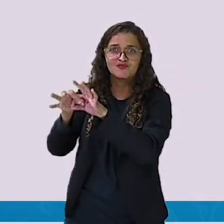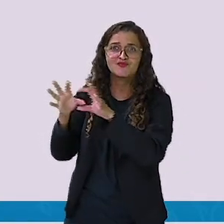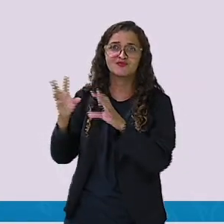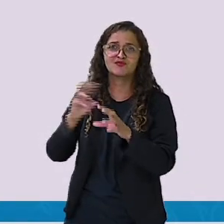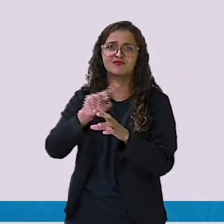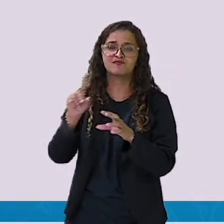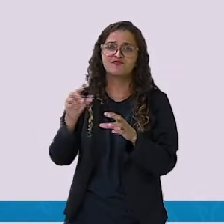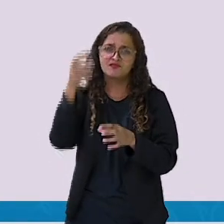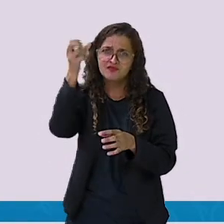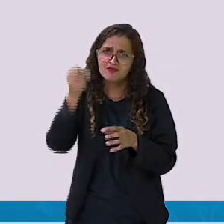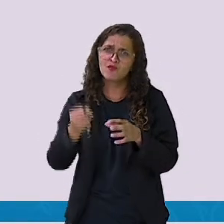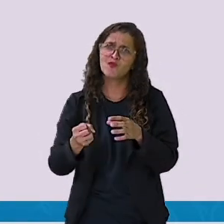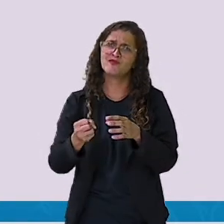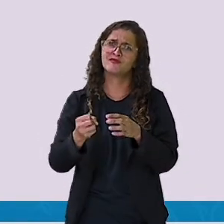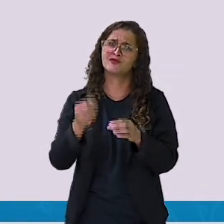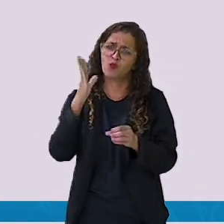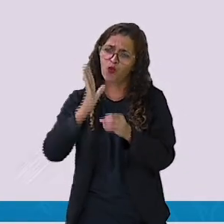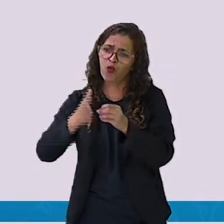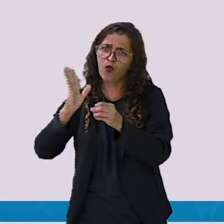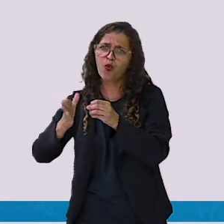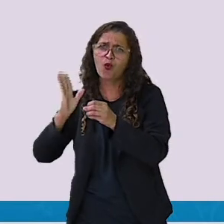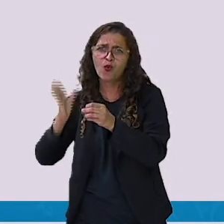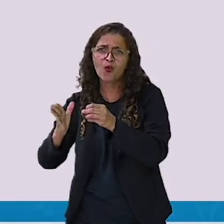alimento, leite, mel, salame.